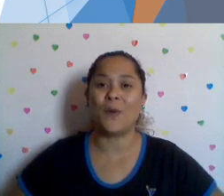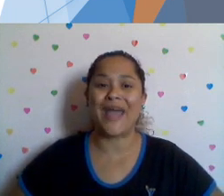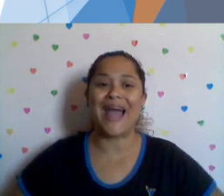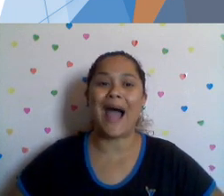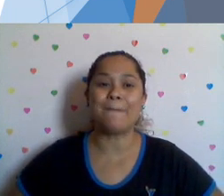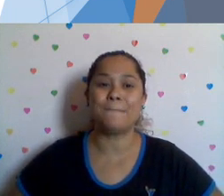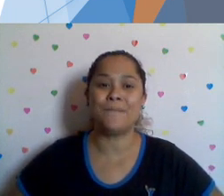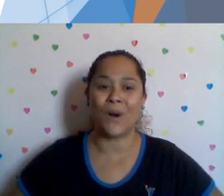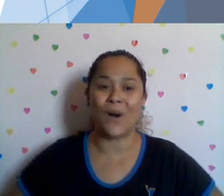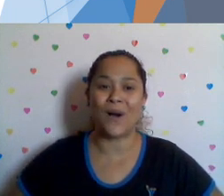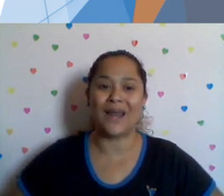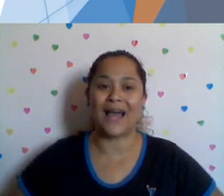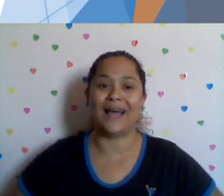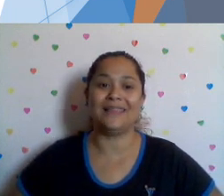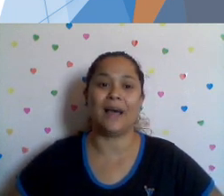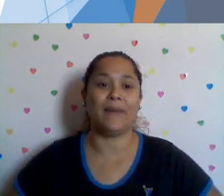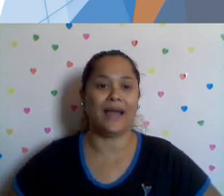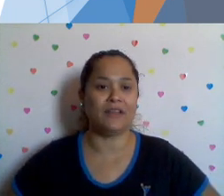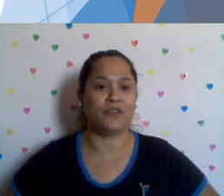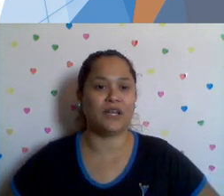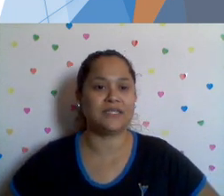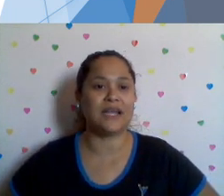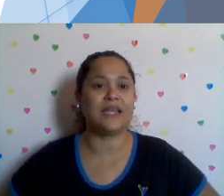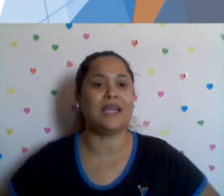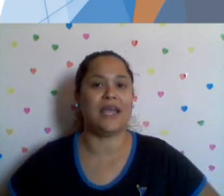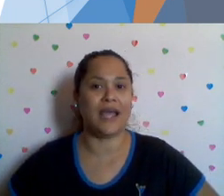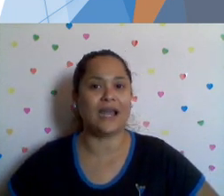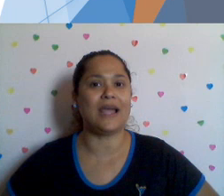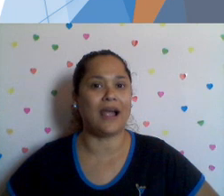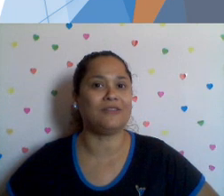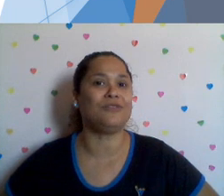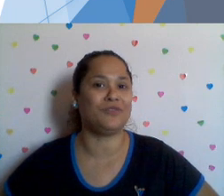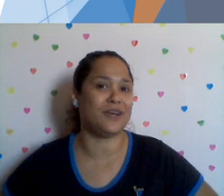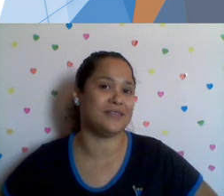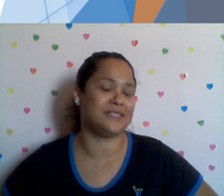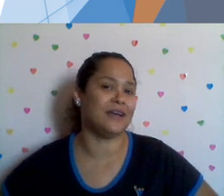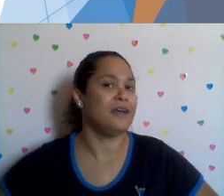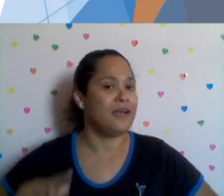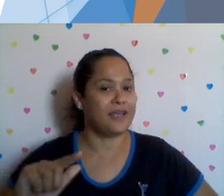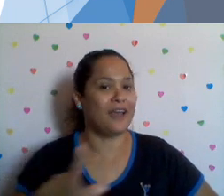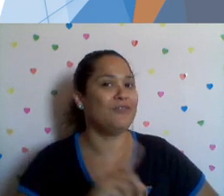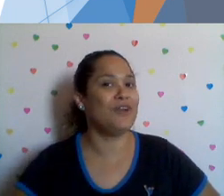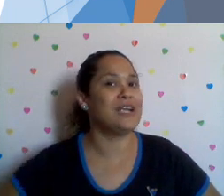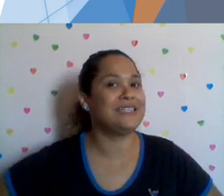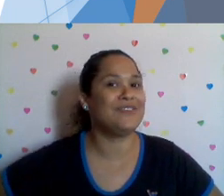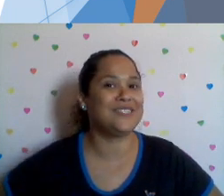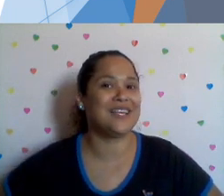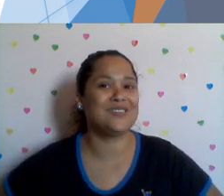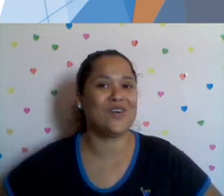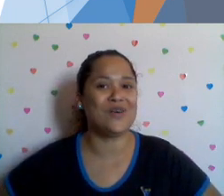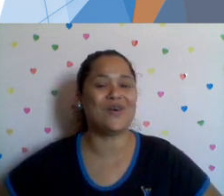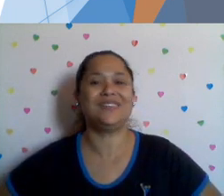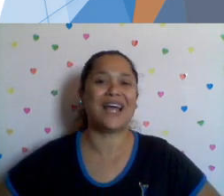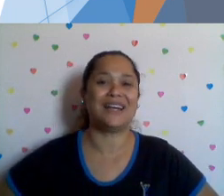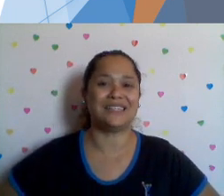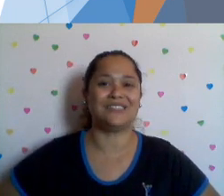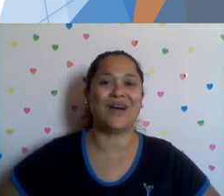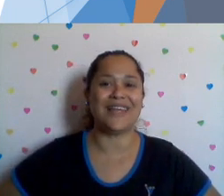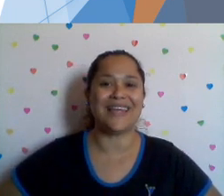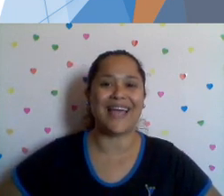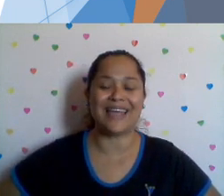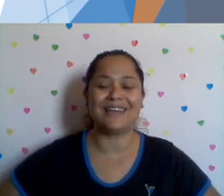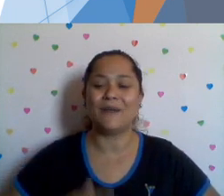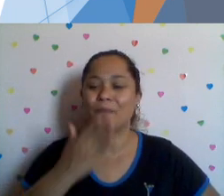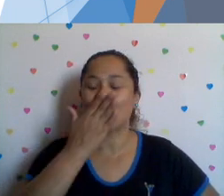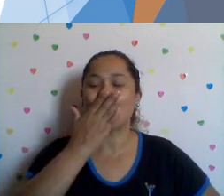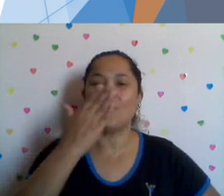Jogo é a Bola, da Mari França e Eliardo França. Quero ver se vocês vão gostar dessa